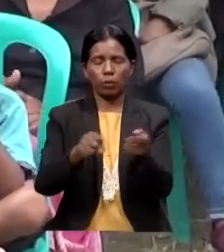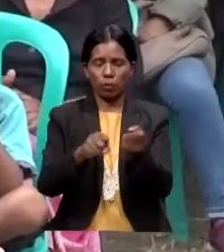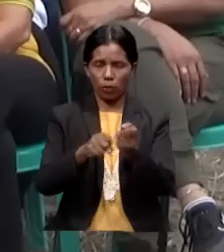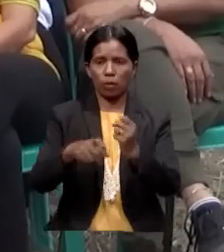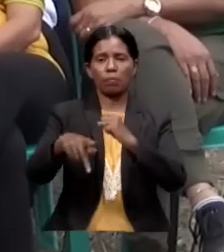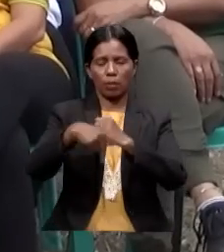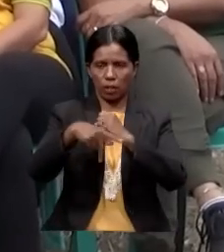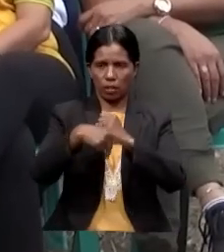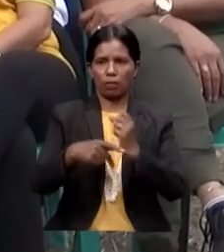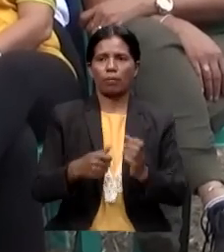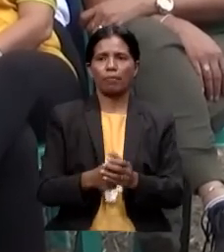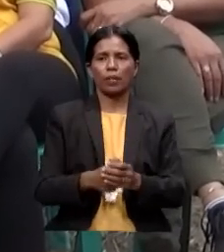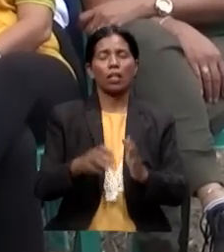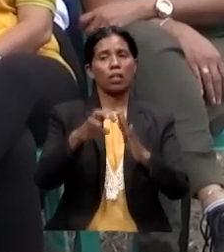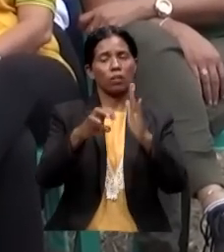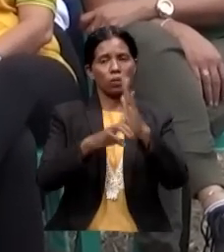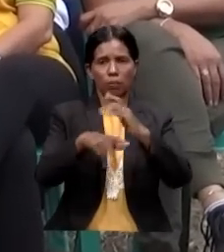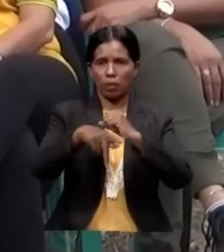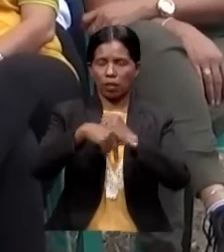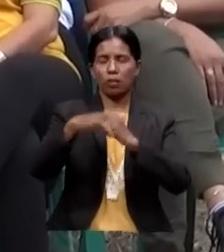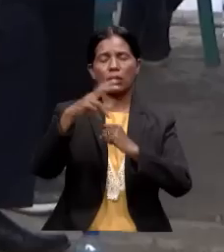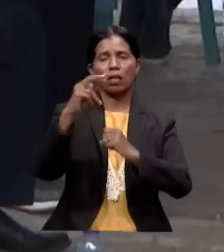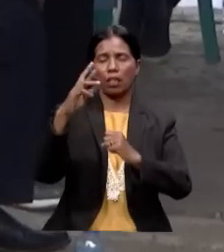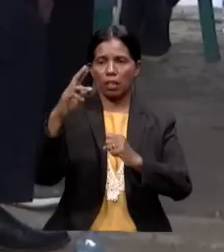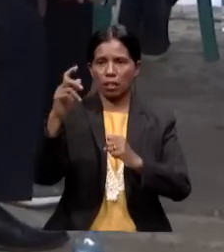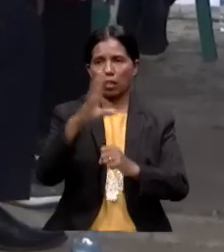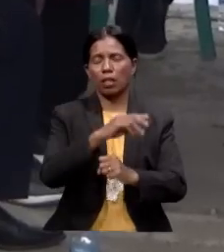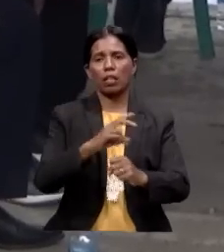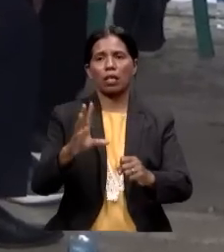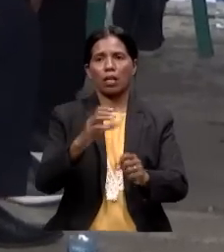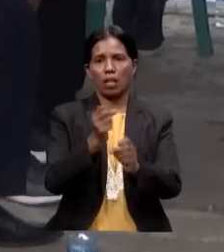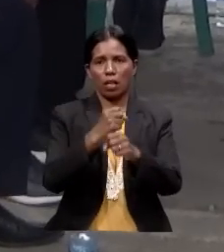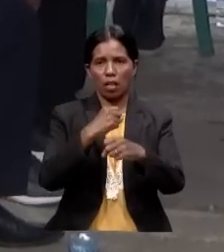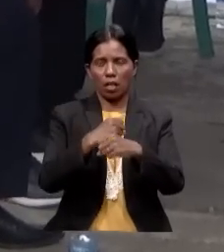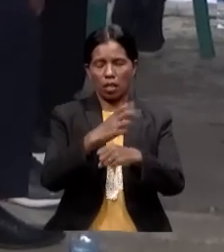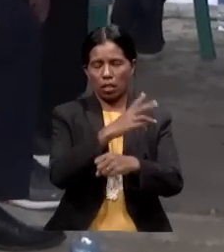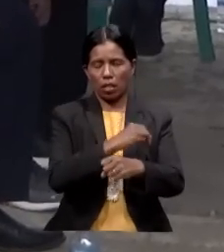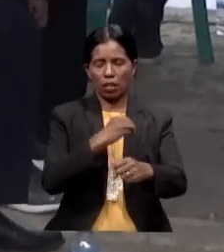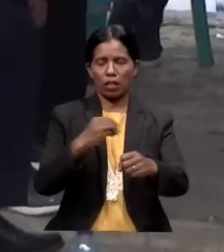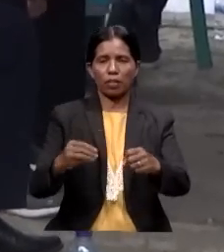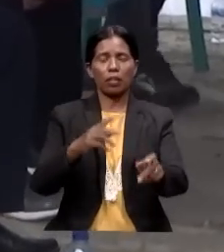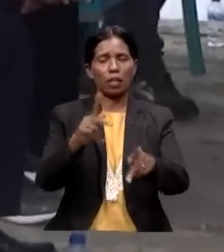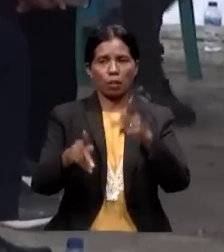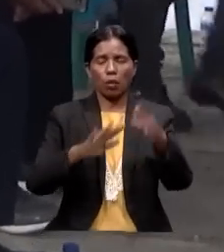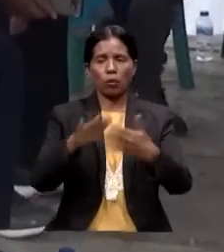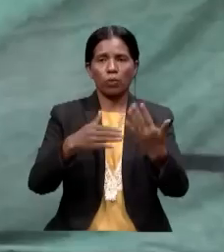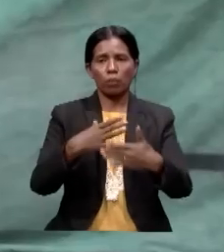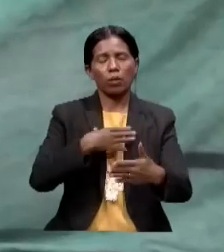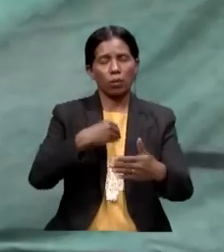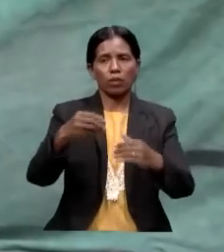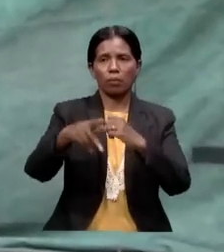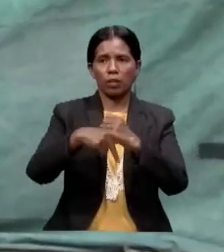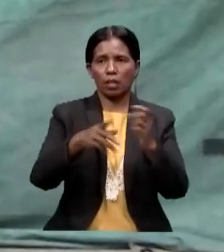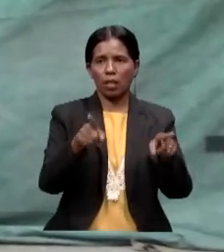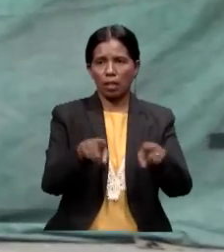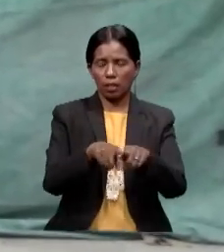partido. Estrutura partido Senarte zona Veracruz halo konsolidasaun ba militante no simpatizante sira nu dar